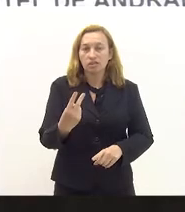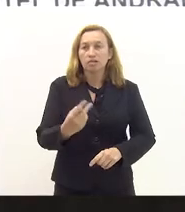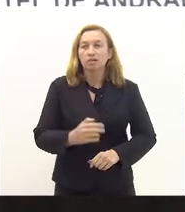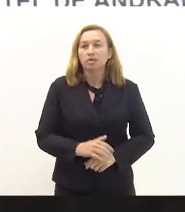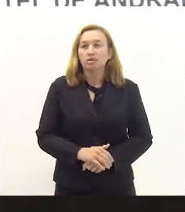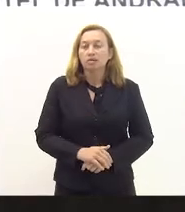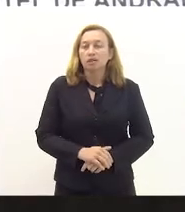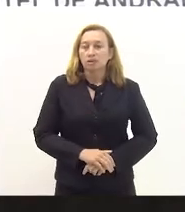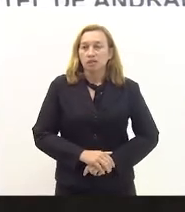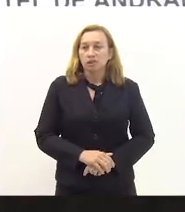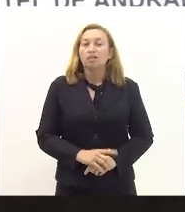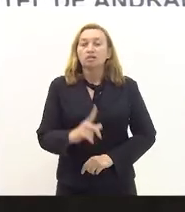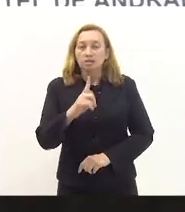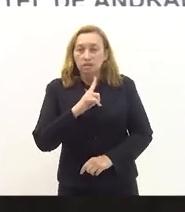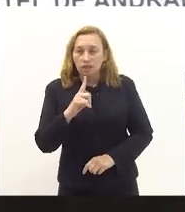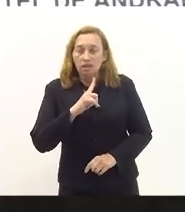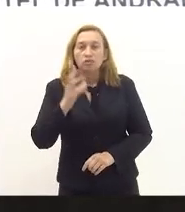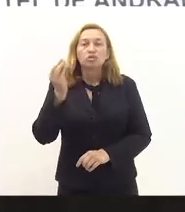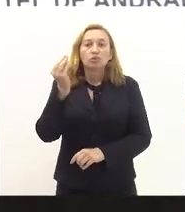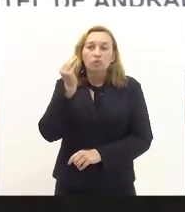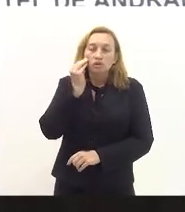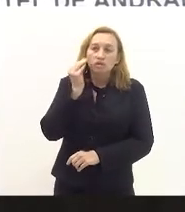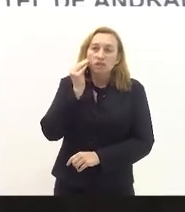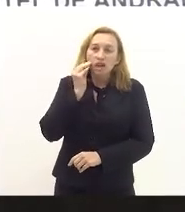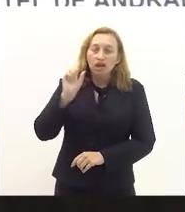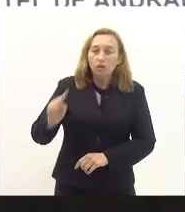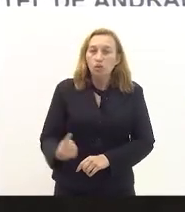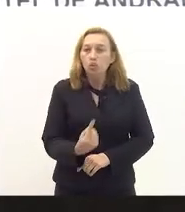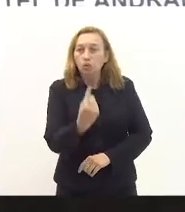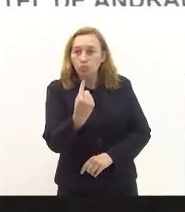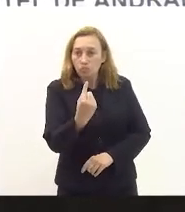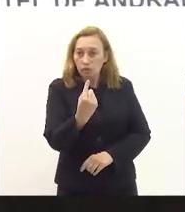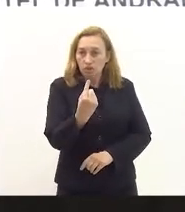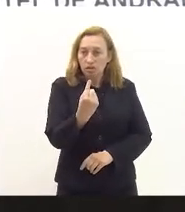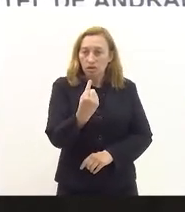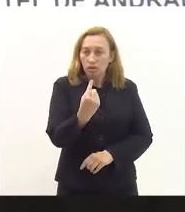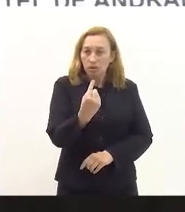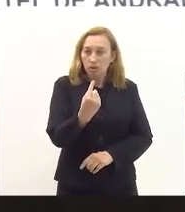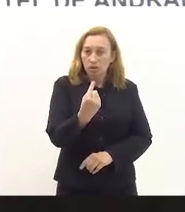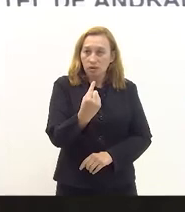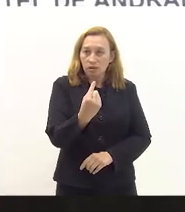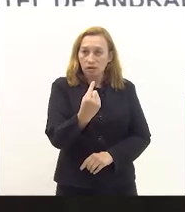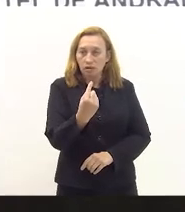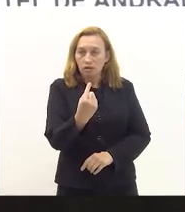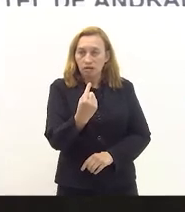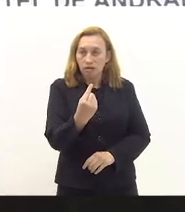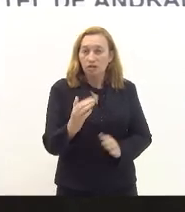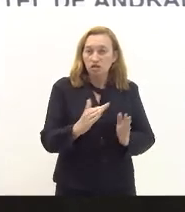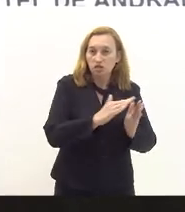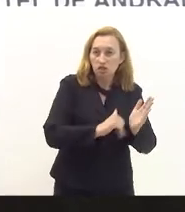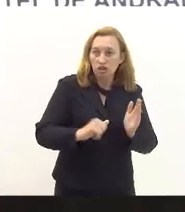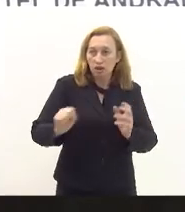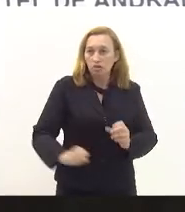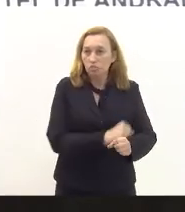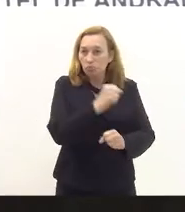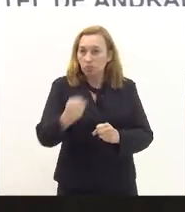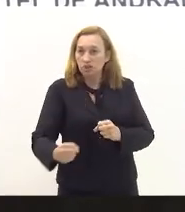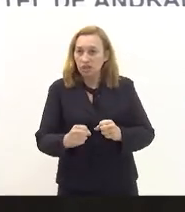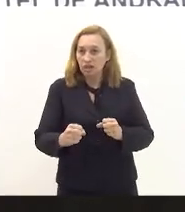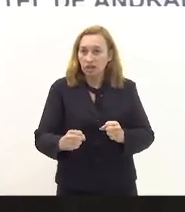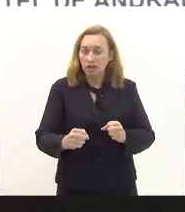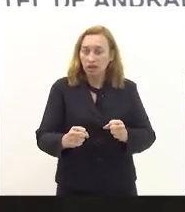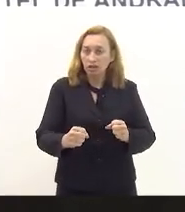avizinham, teremos a oportunidade única de banir das instâncias do poder